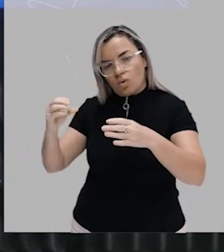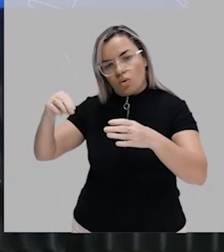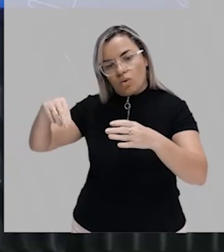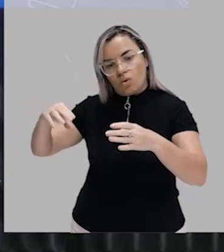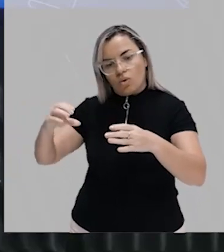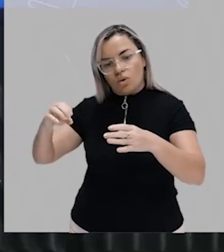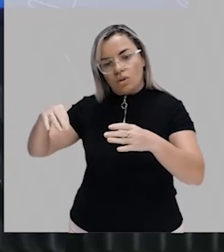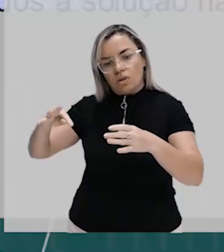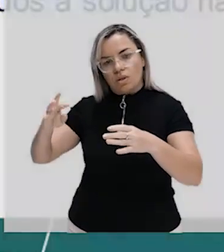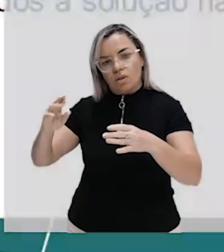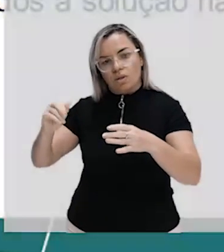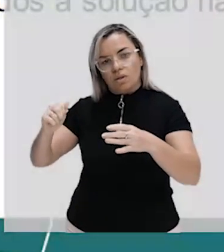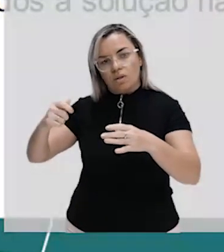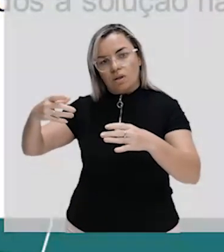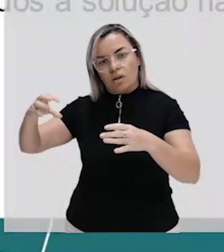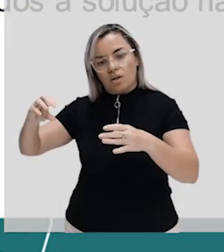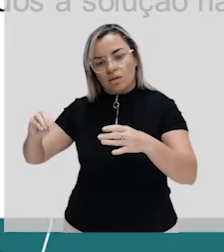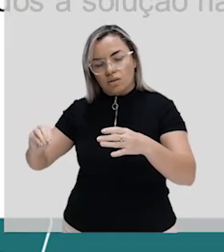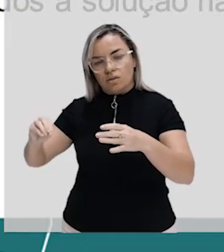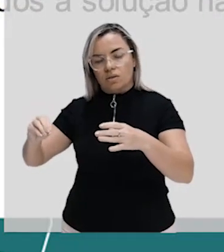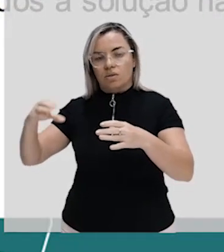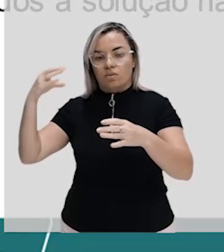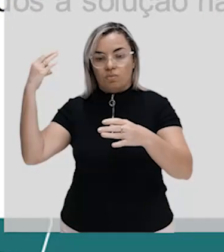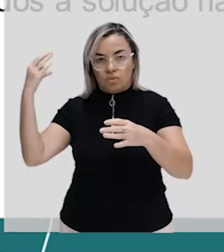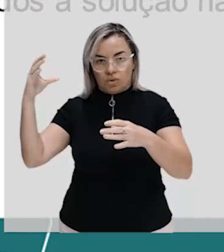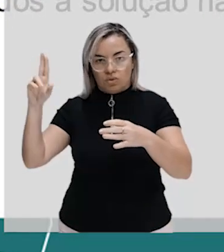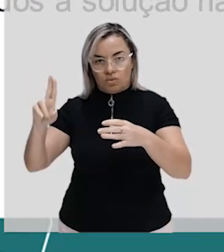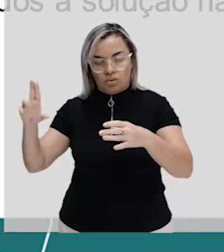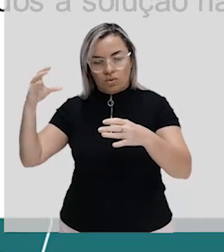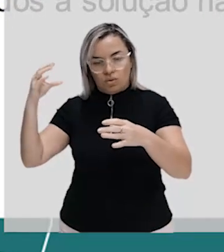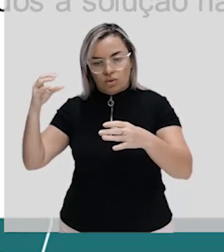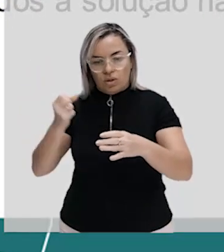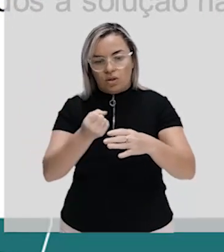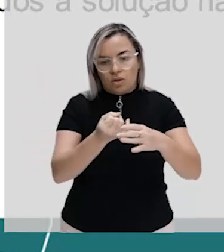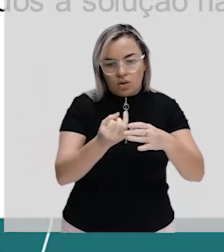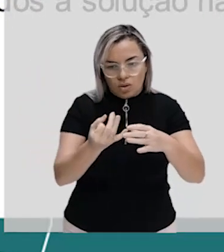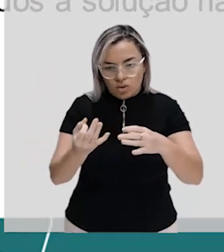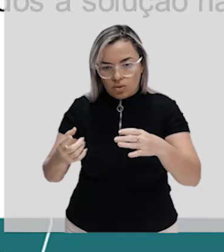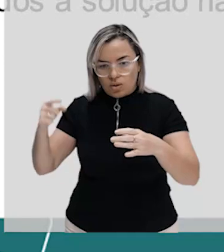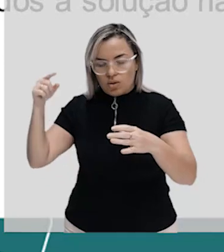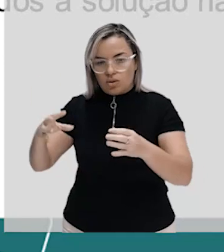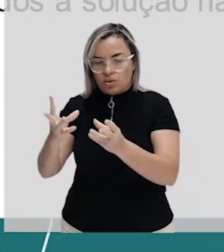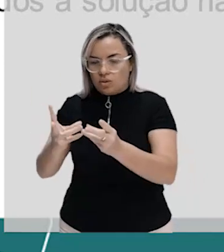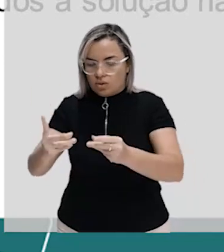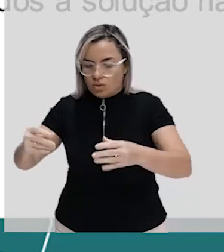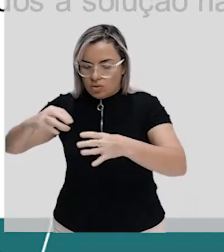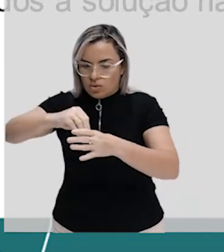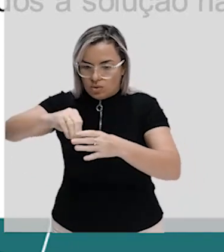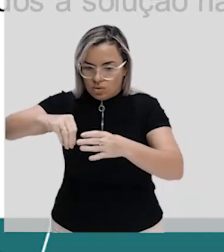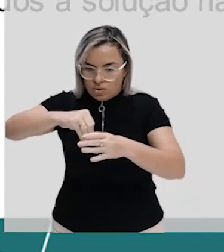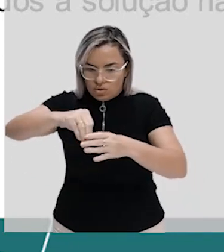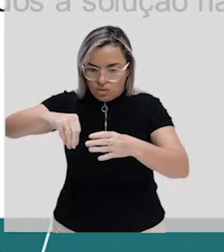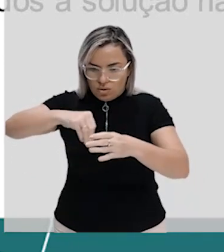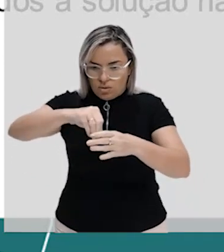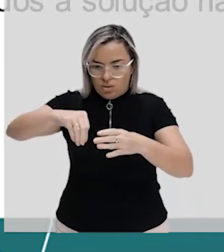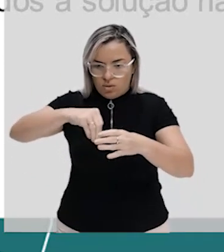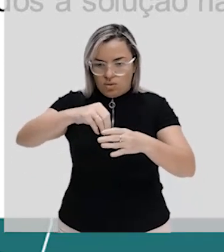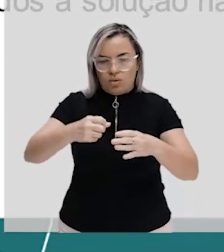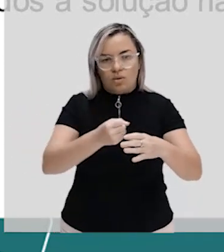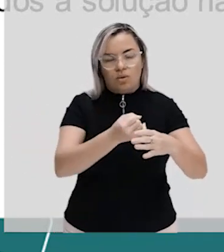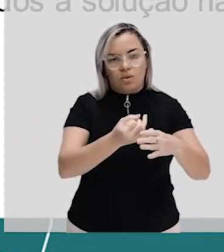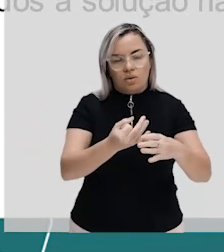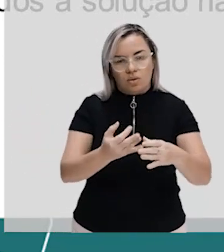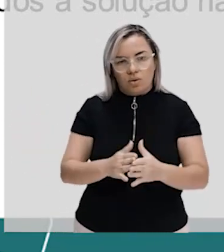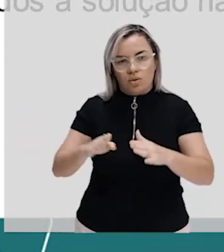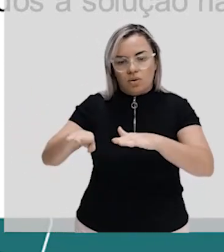concentração de solução química refere-se à quantidade de soluto que existe em uma quantidade